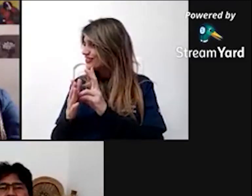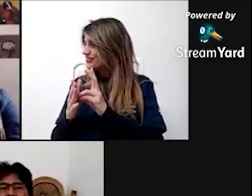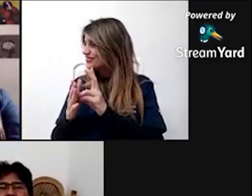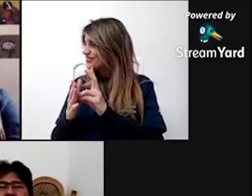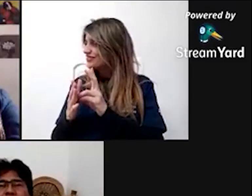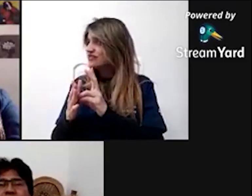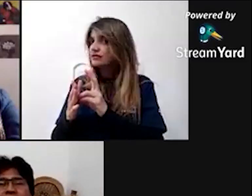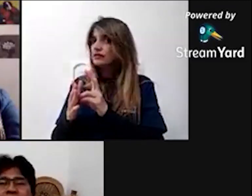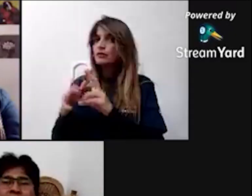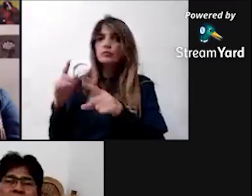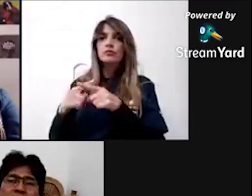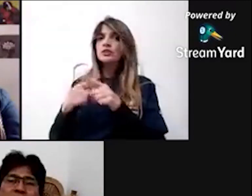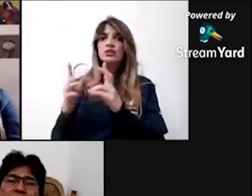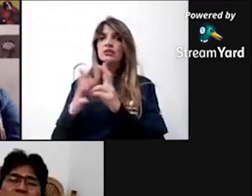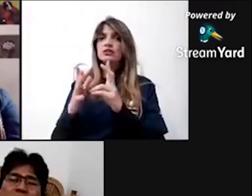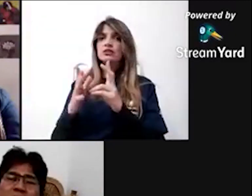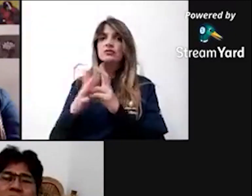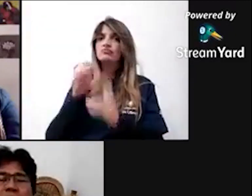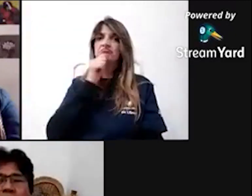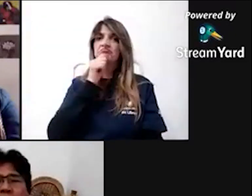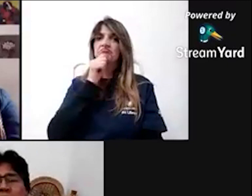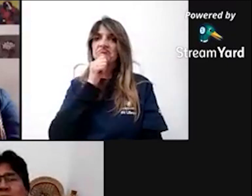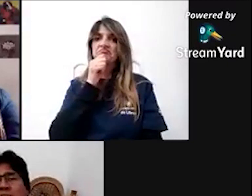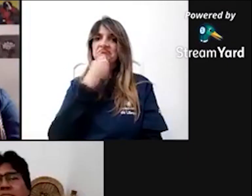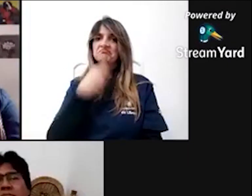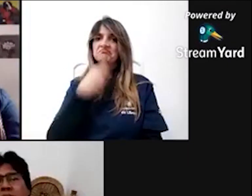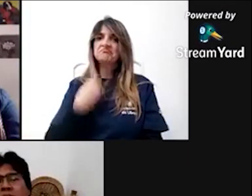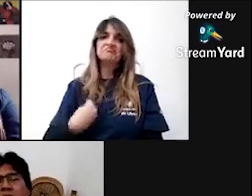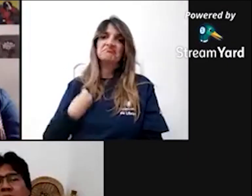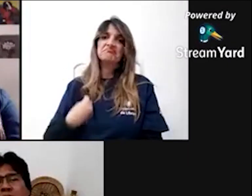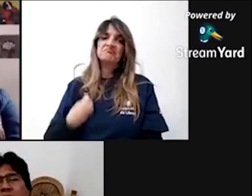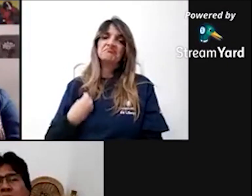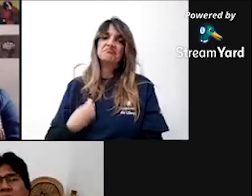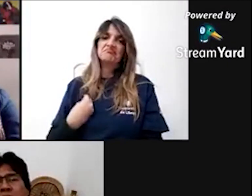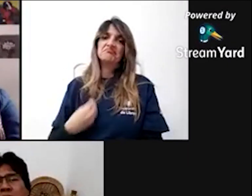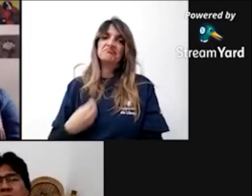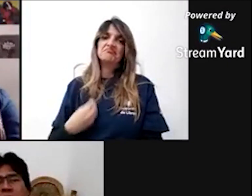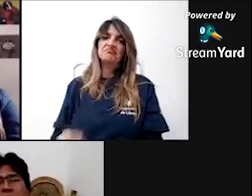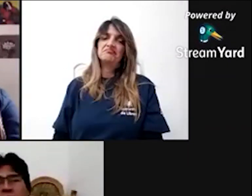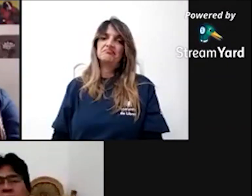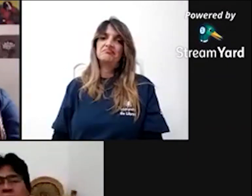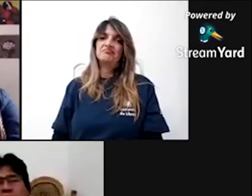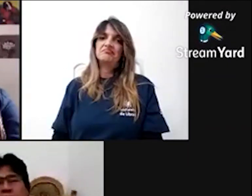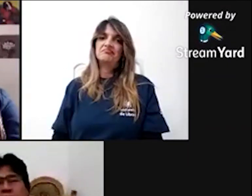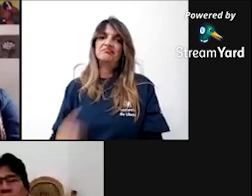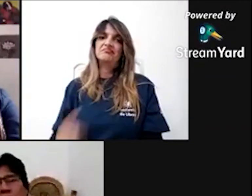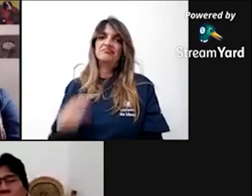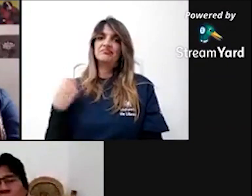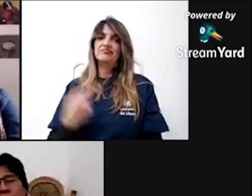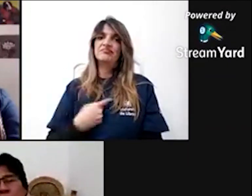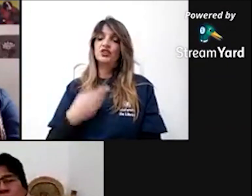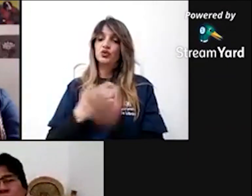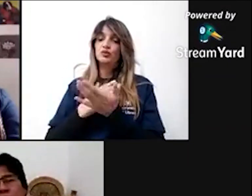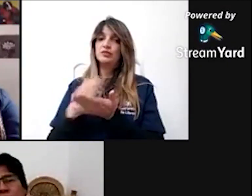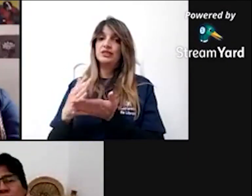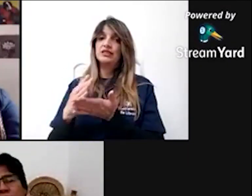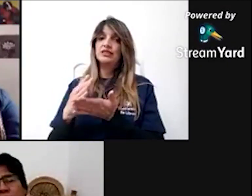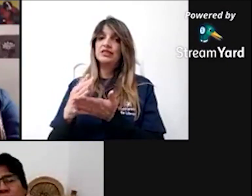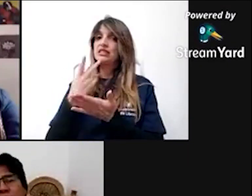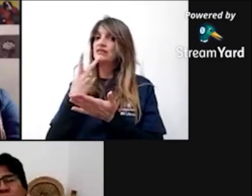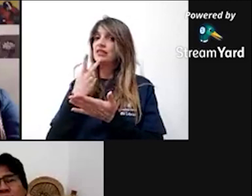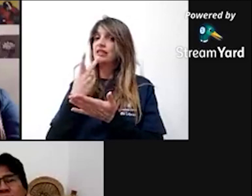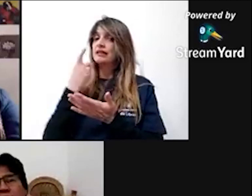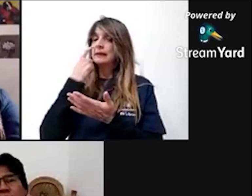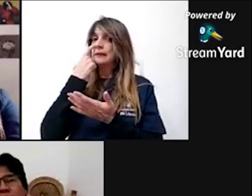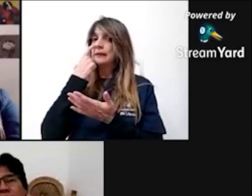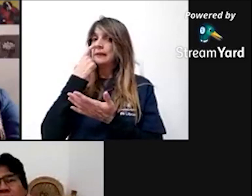mais existir. Esse índio, a gente rompeu com ele. A gente vai começar a falar